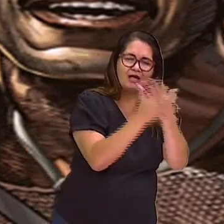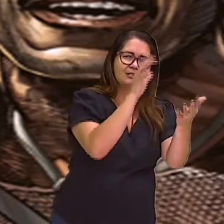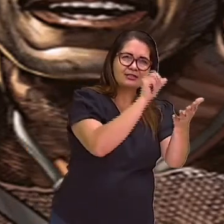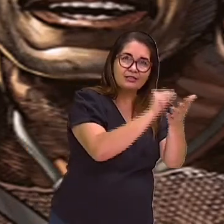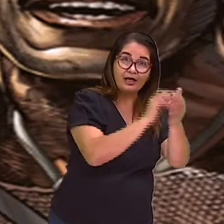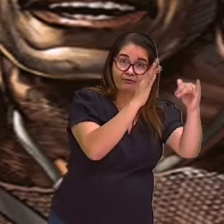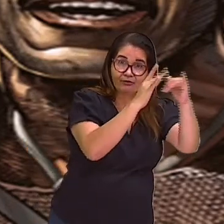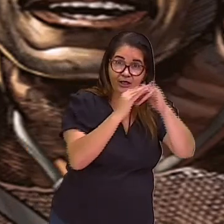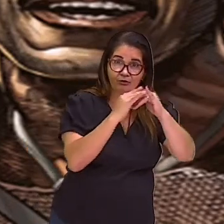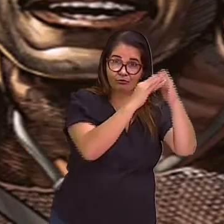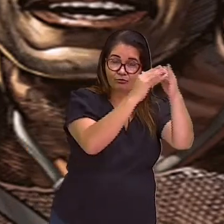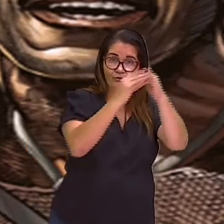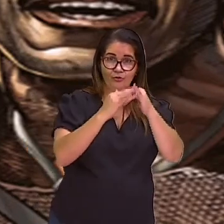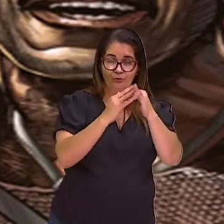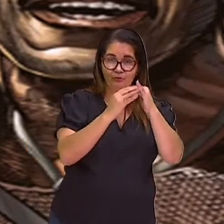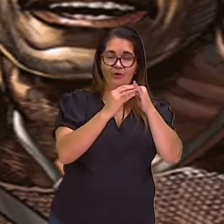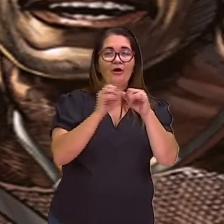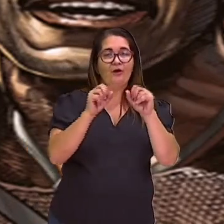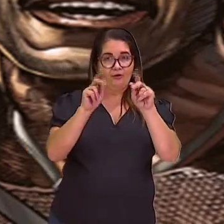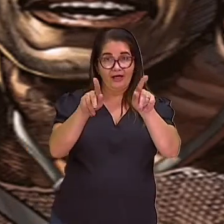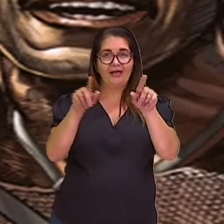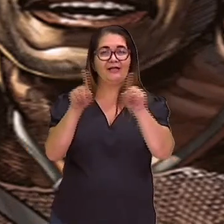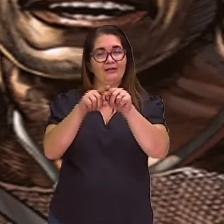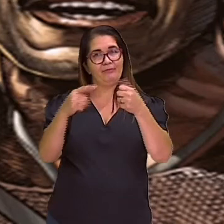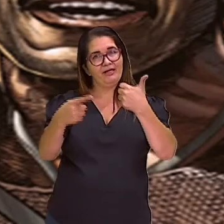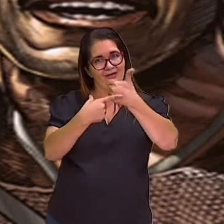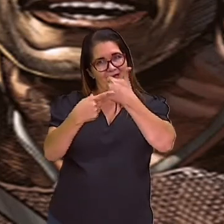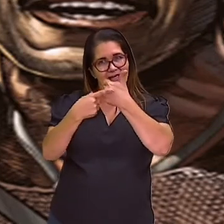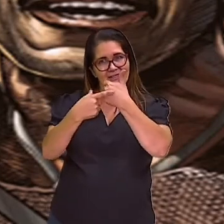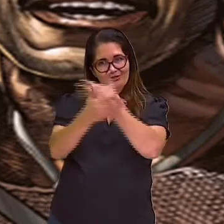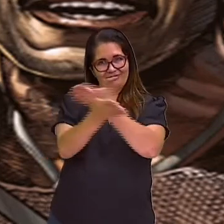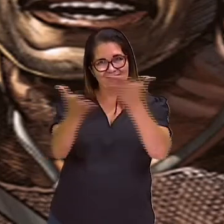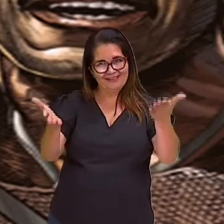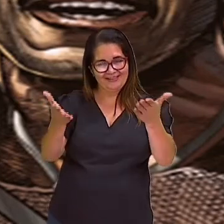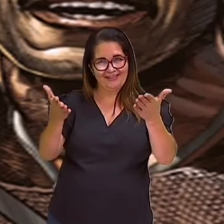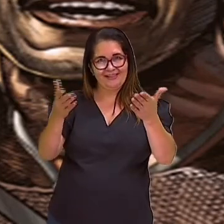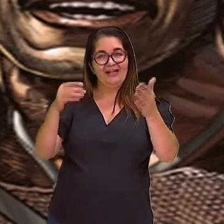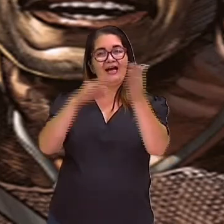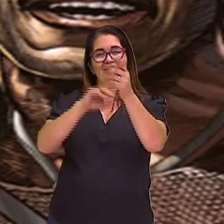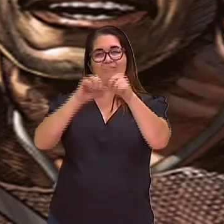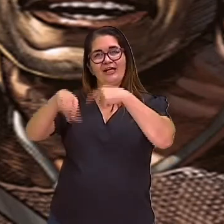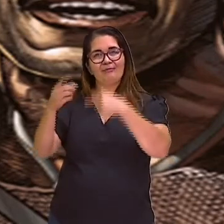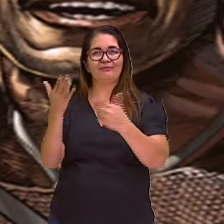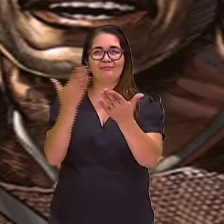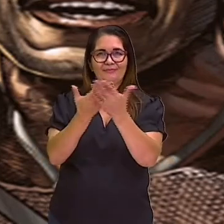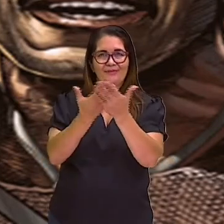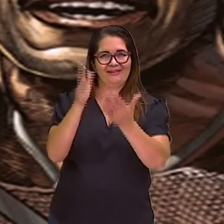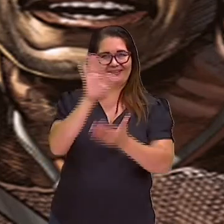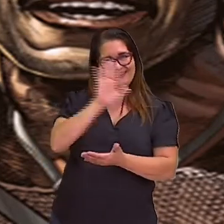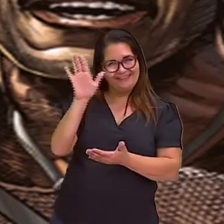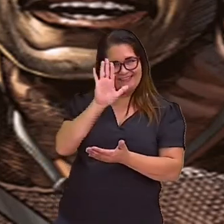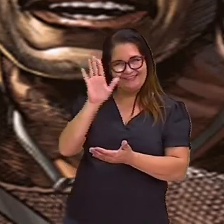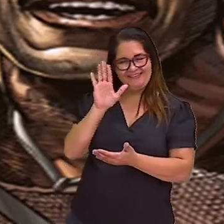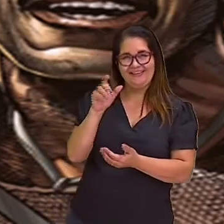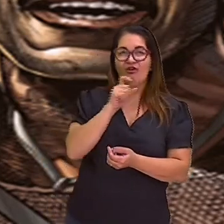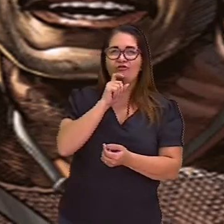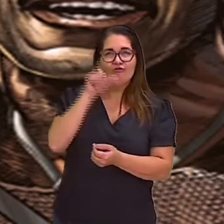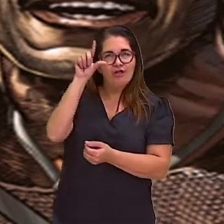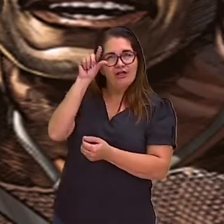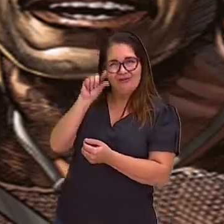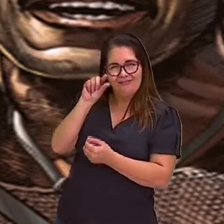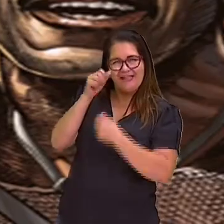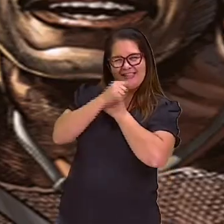se inscreva em nosso canal YouTube SmetGV, aguardo o like de vocês. Até a próxima aula, com menos frio, mas